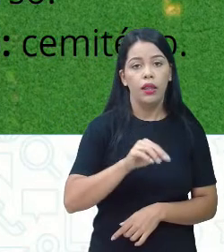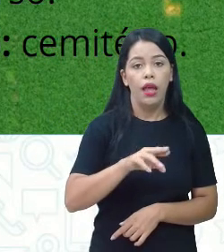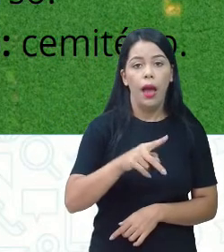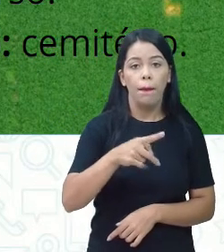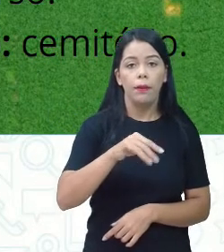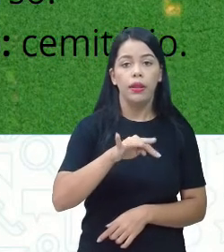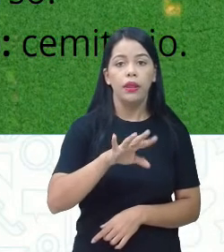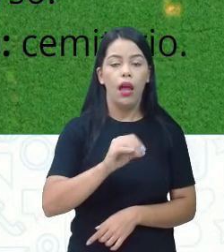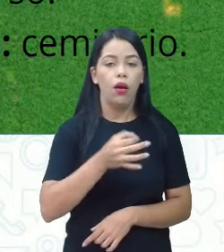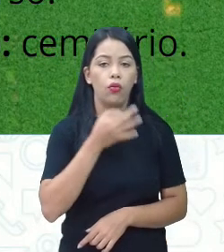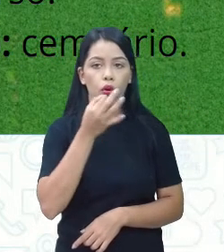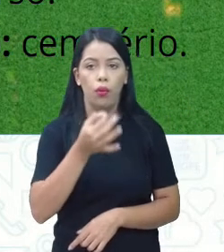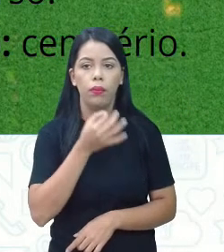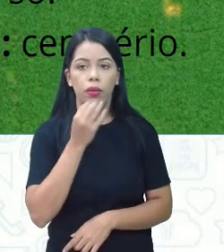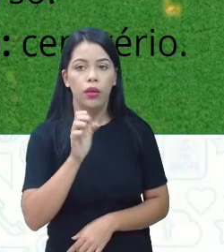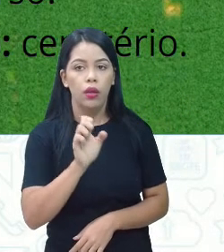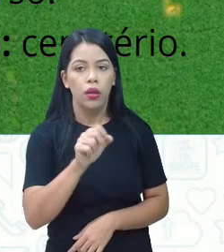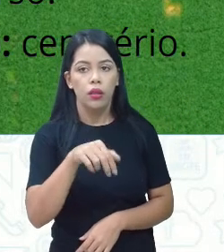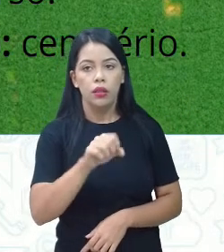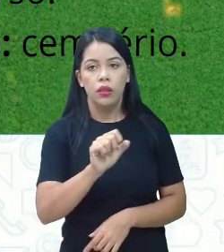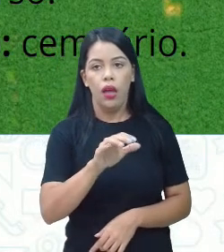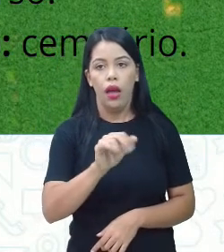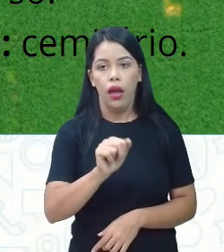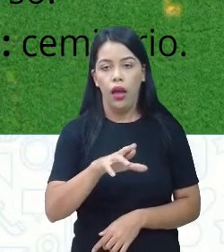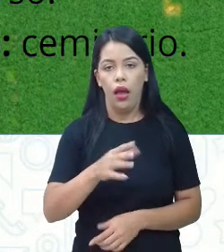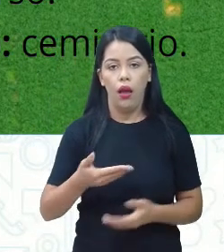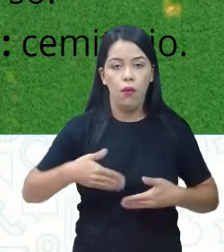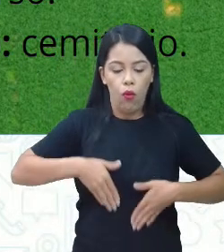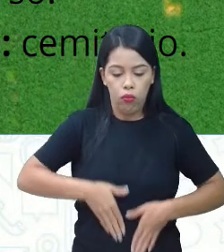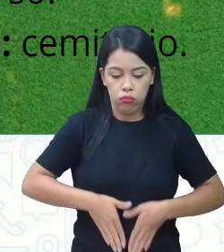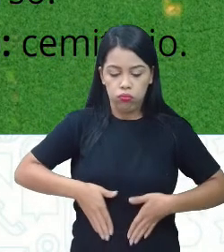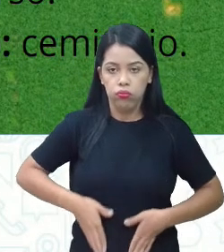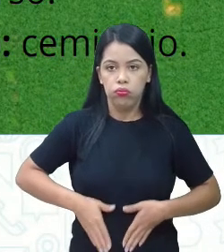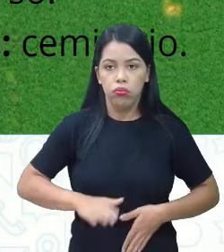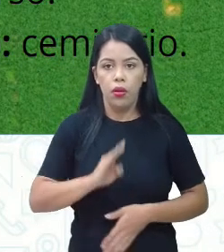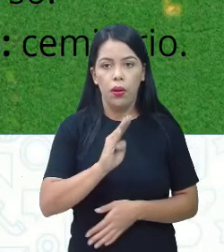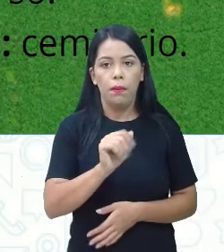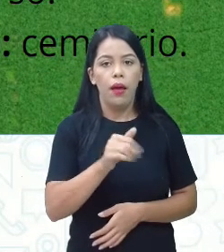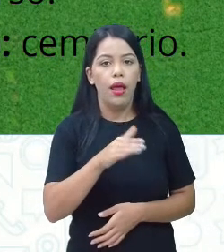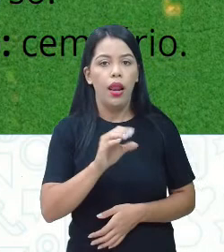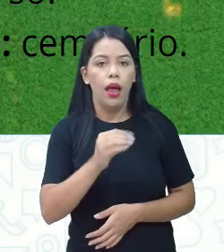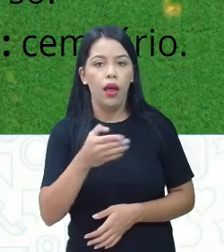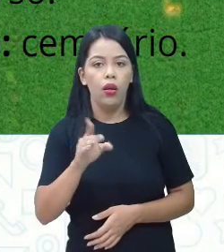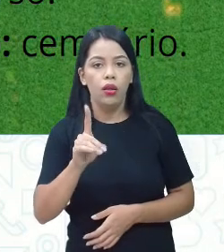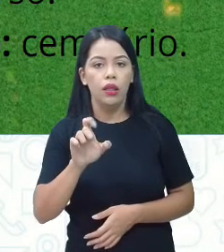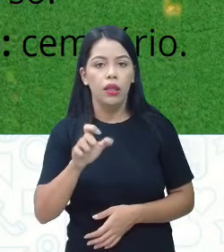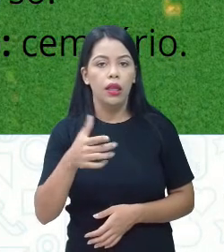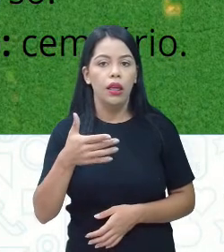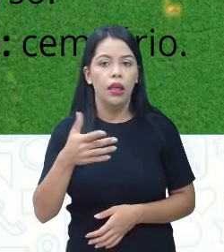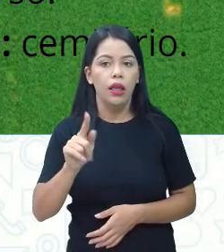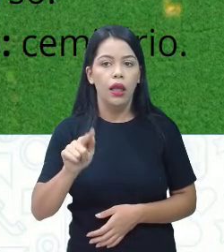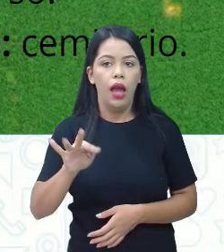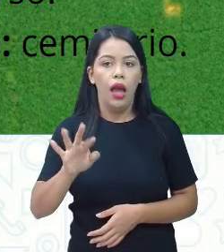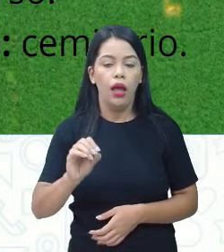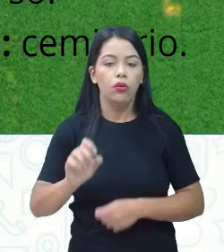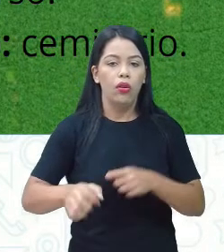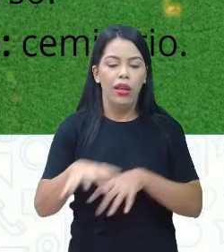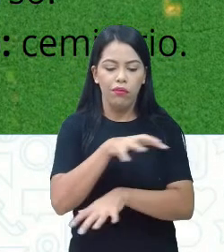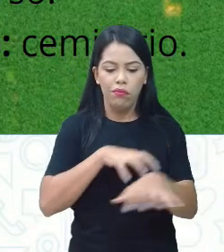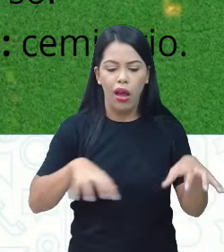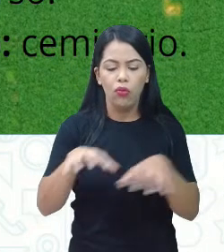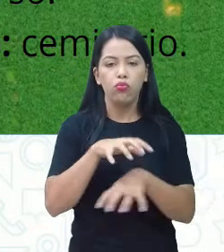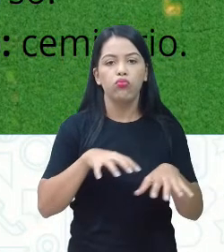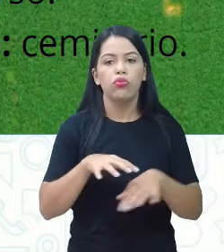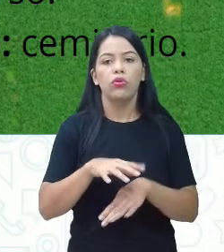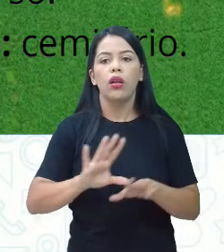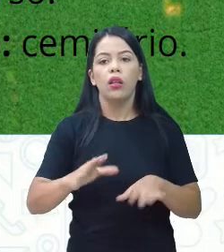pôr a blusa dentro da calça, balaio de gato, que é uma desorganização, cambito, que é perna fina. E se vocês